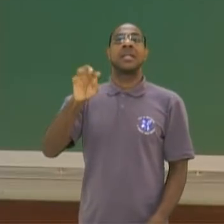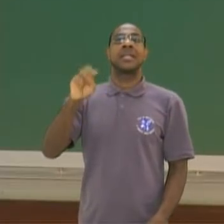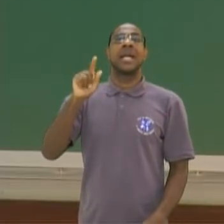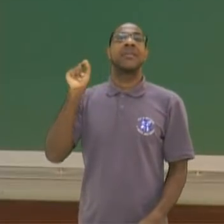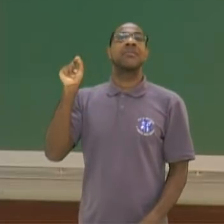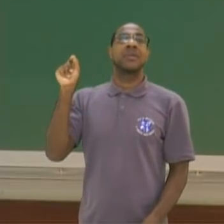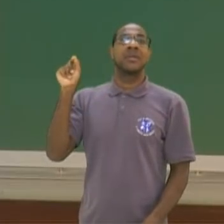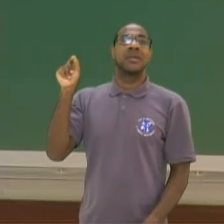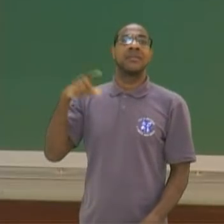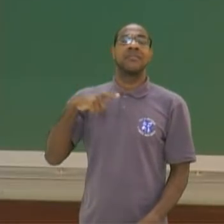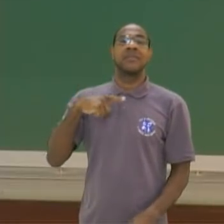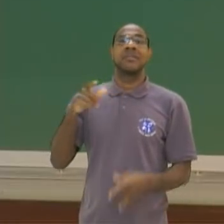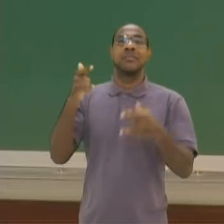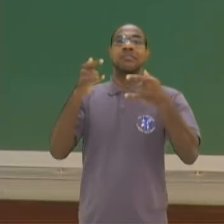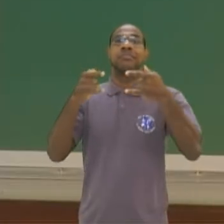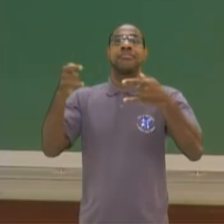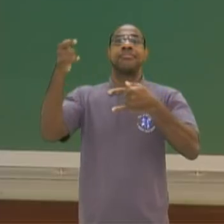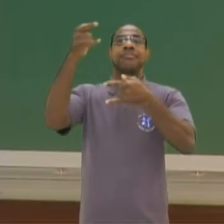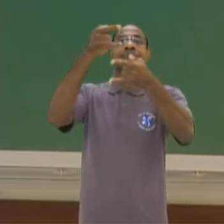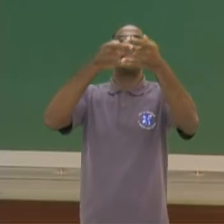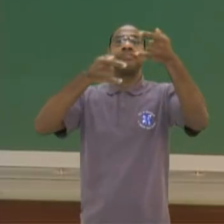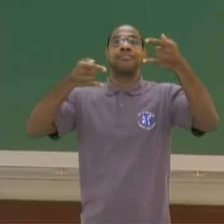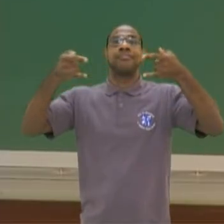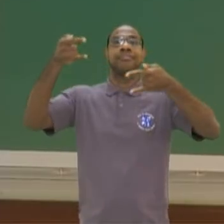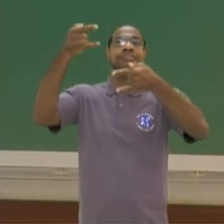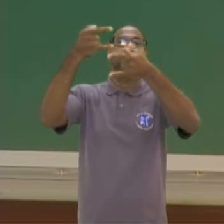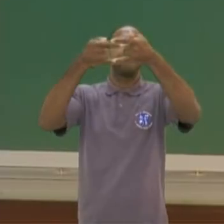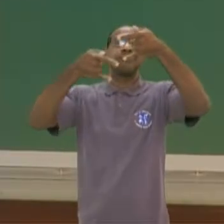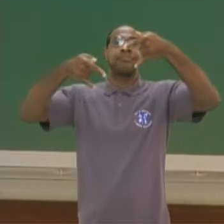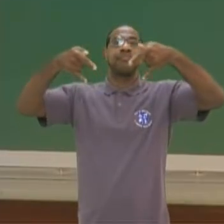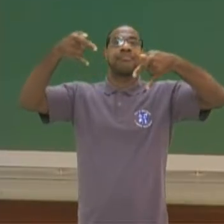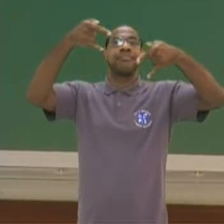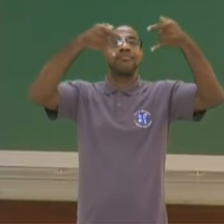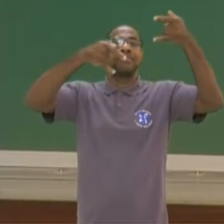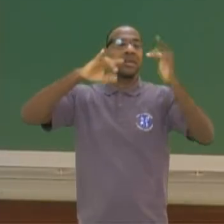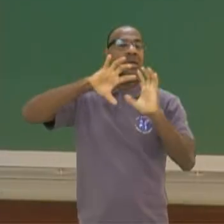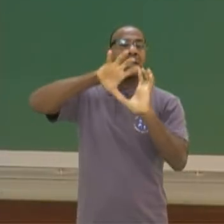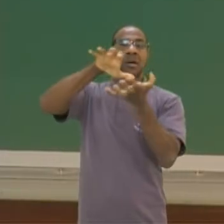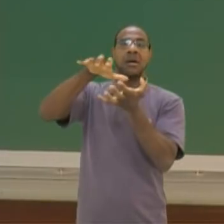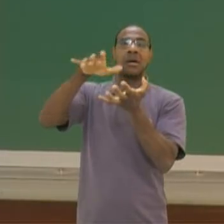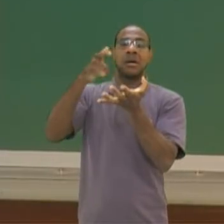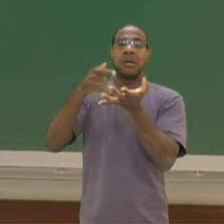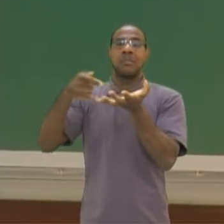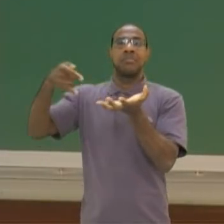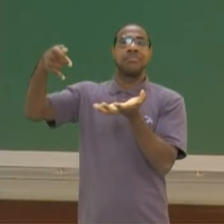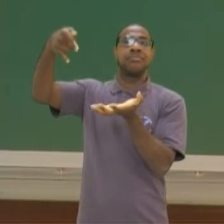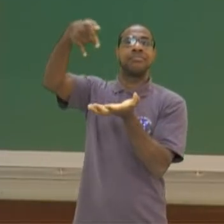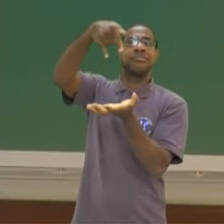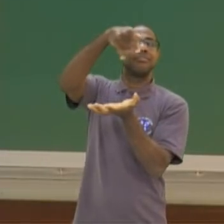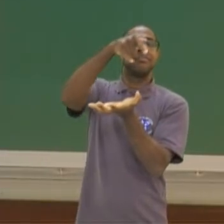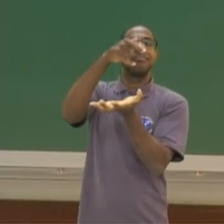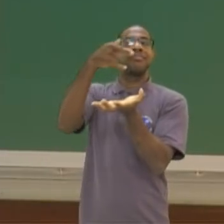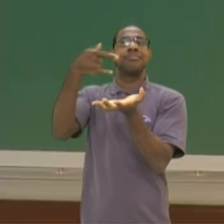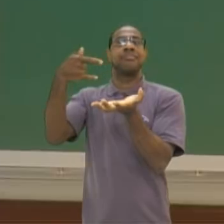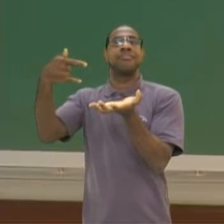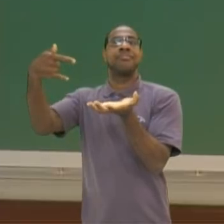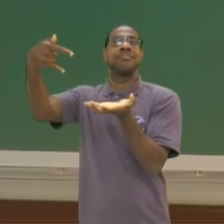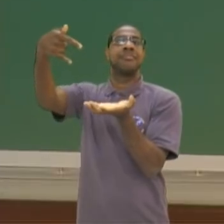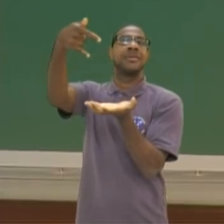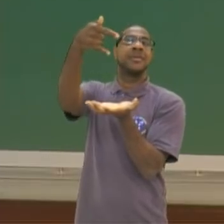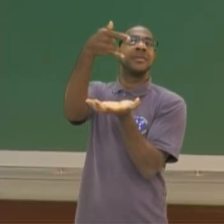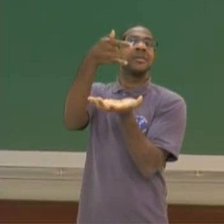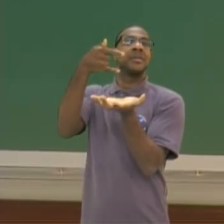quê? Dando voltas no nosso planeta. Eles ficam viajando essa região. E todas